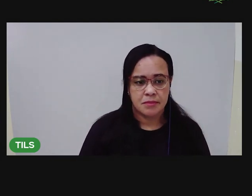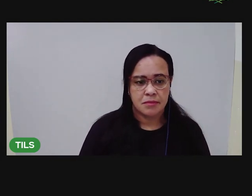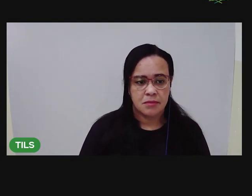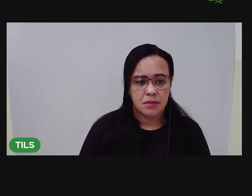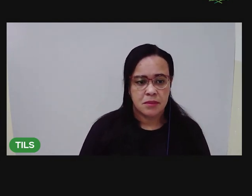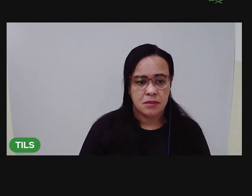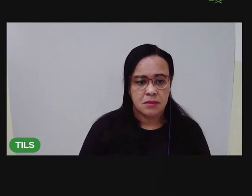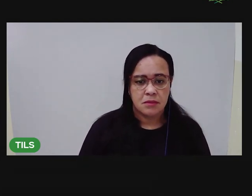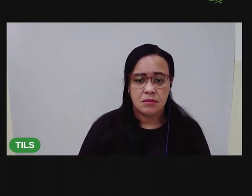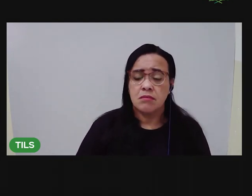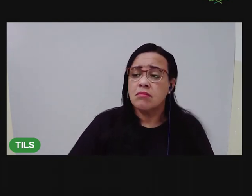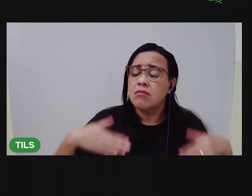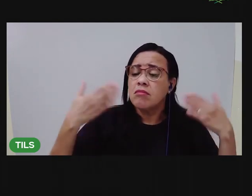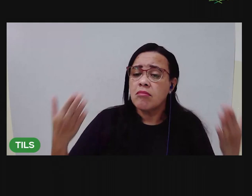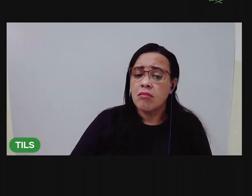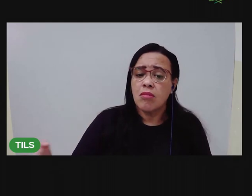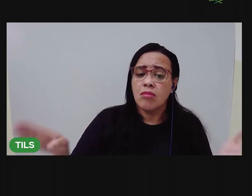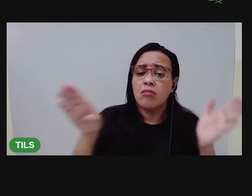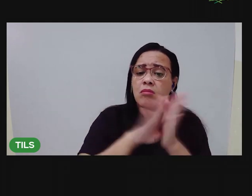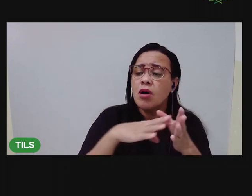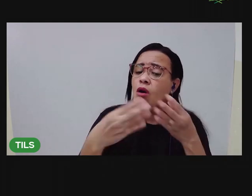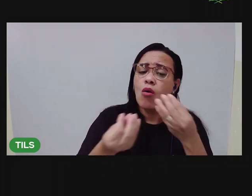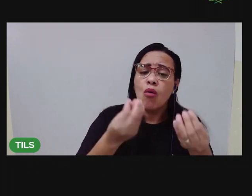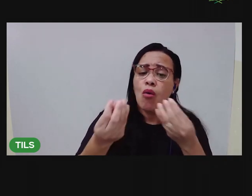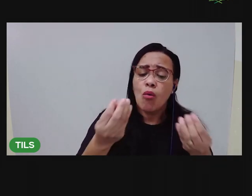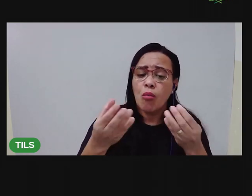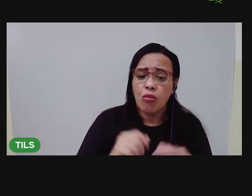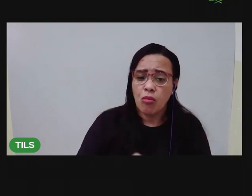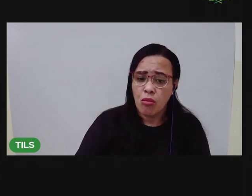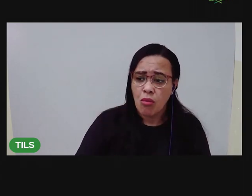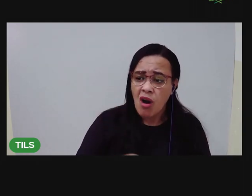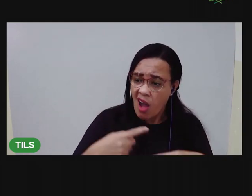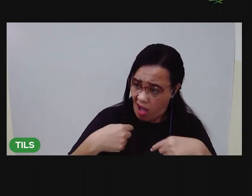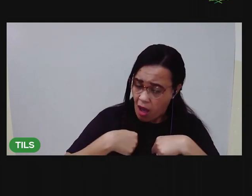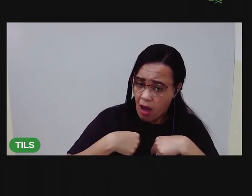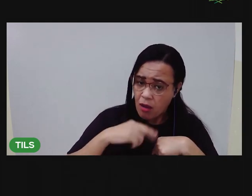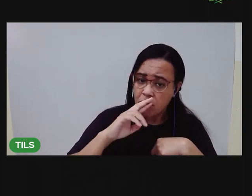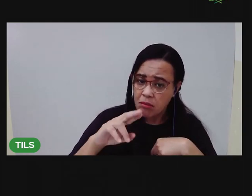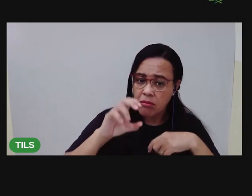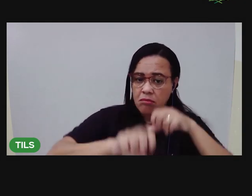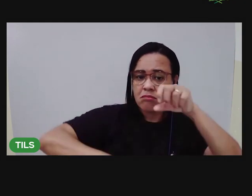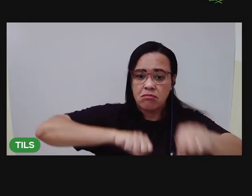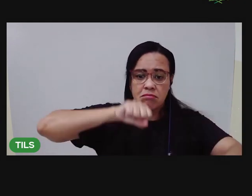Como você vai chegar lá? De bicicleta.